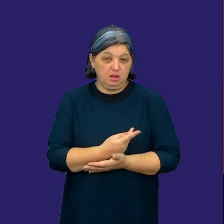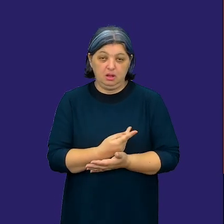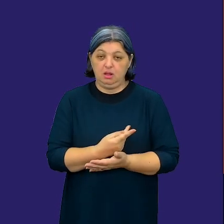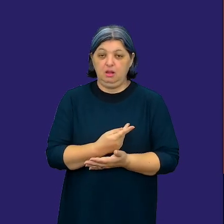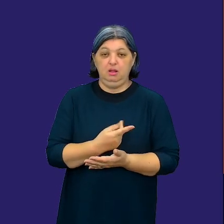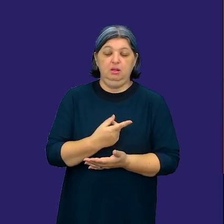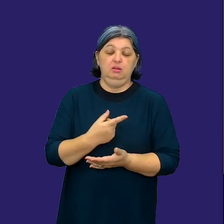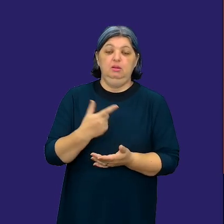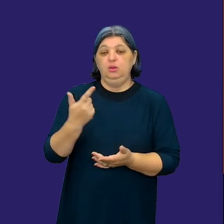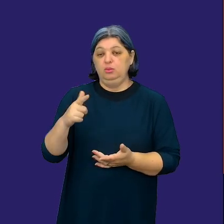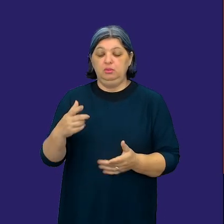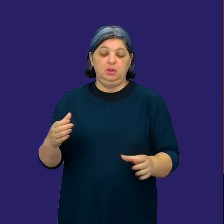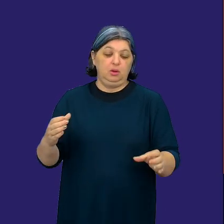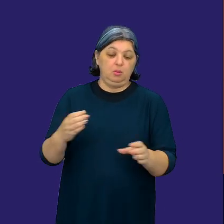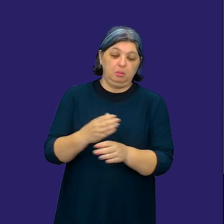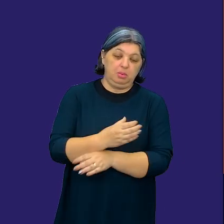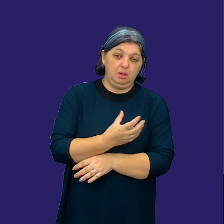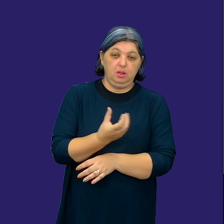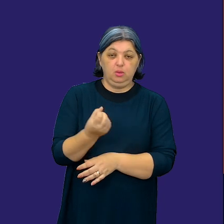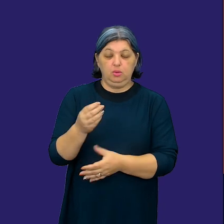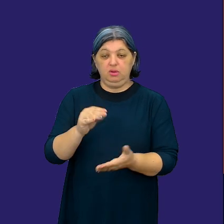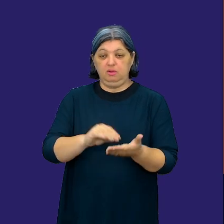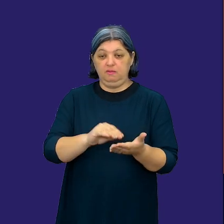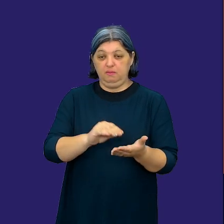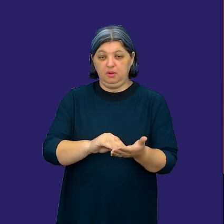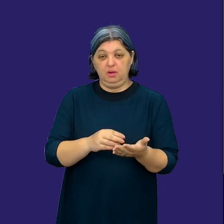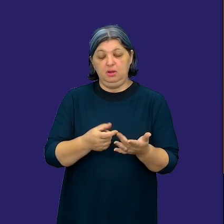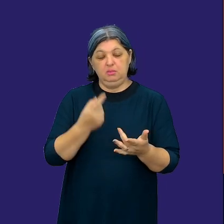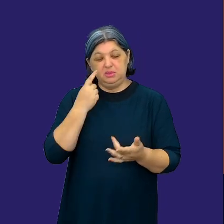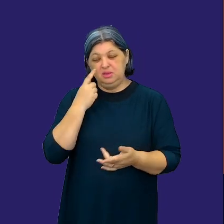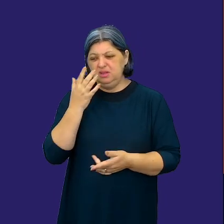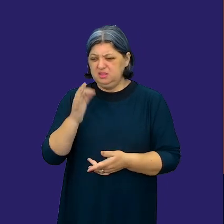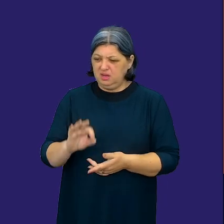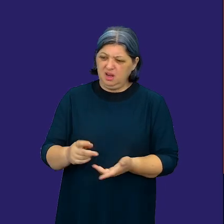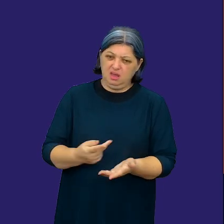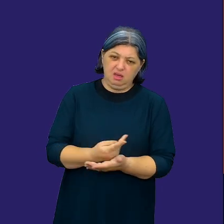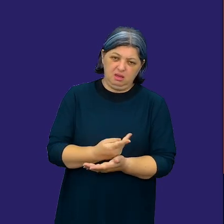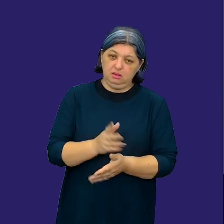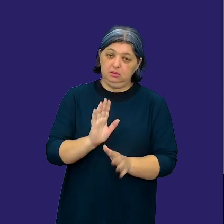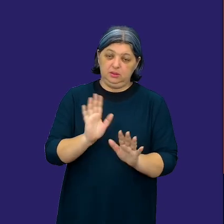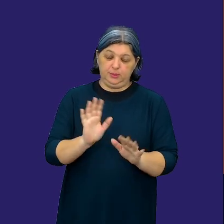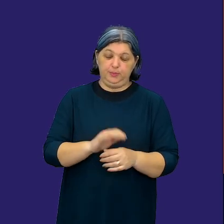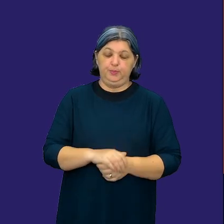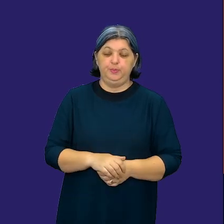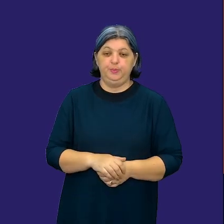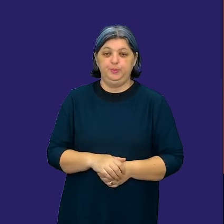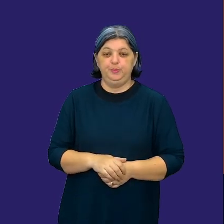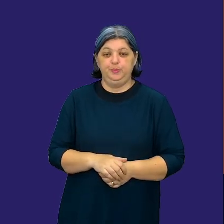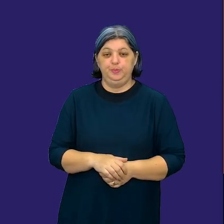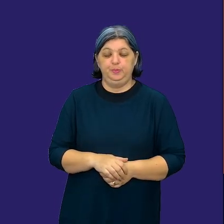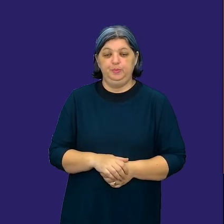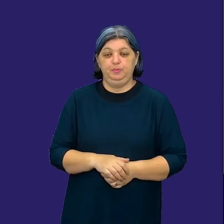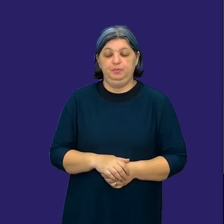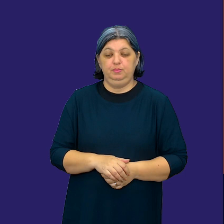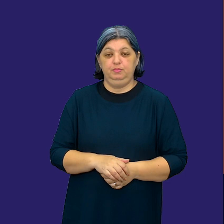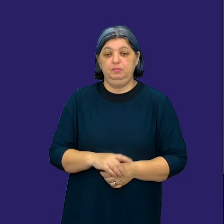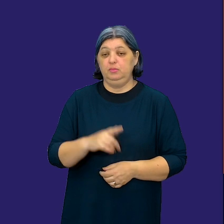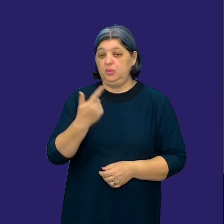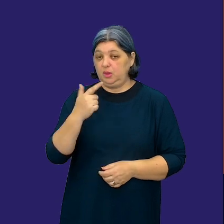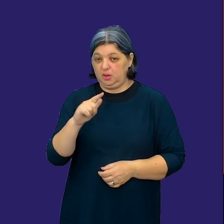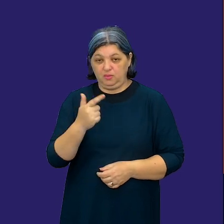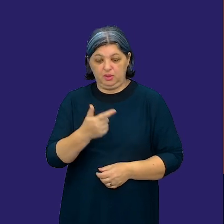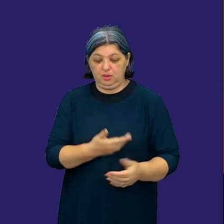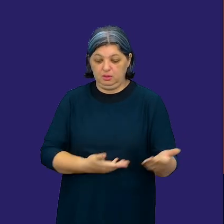não tem completo não completo é será que eu acertei se ela não é isso até porque nós não vamos ter essa troca